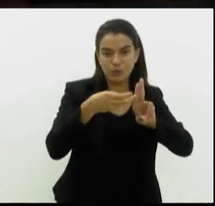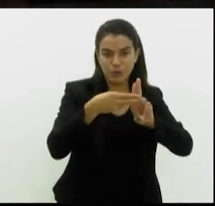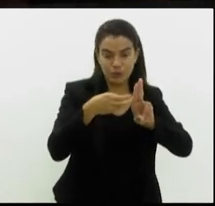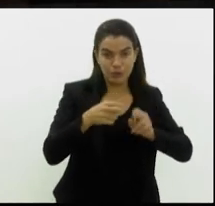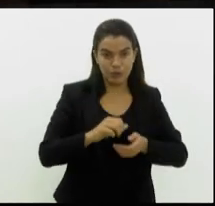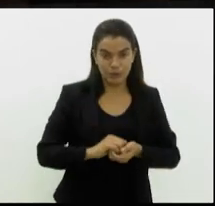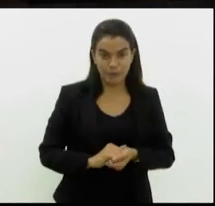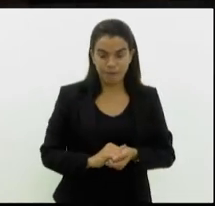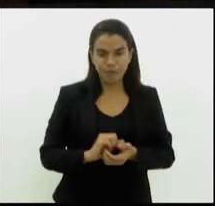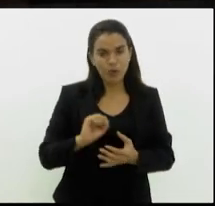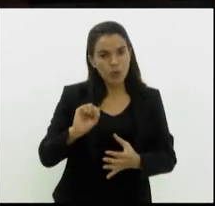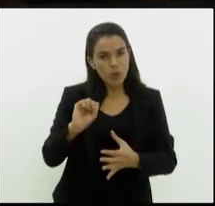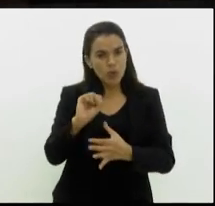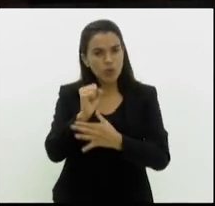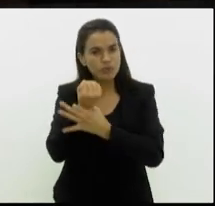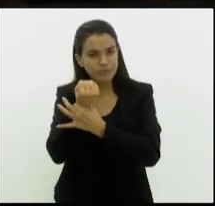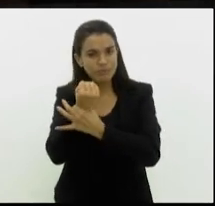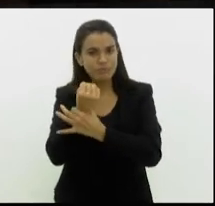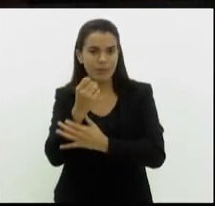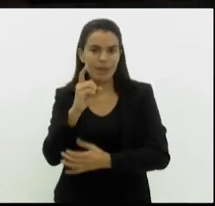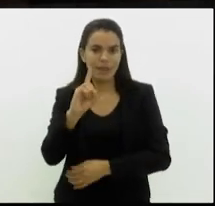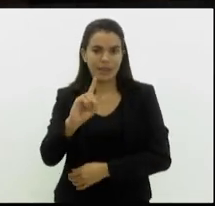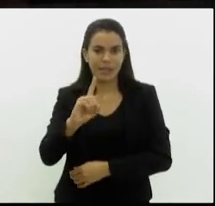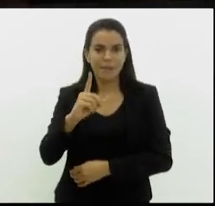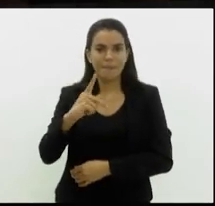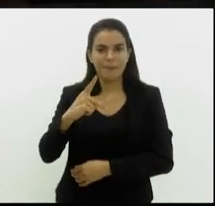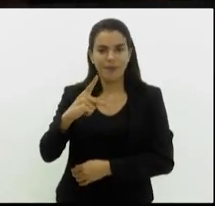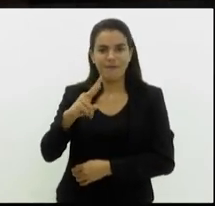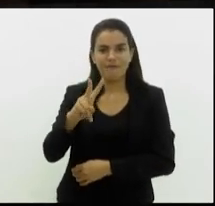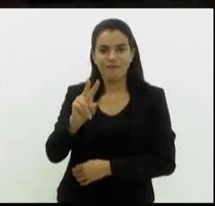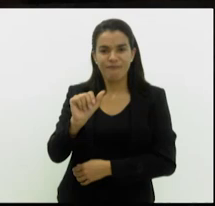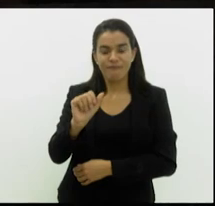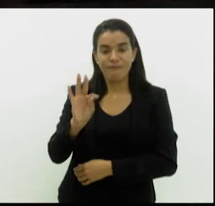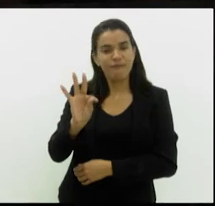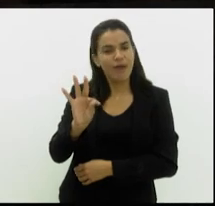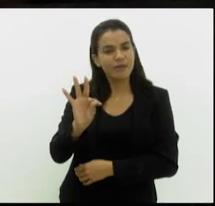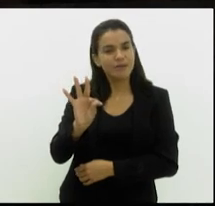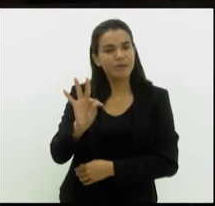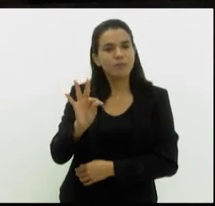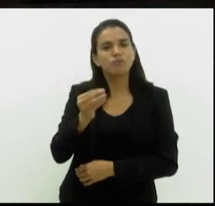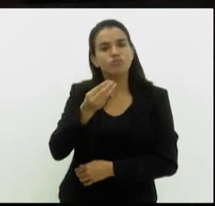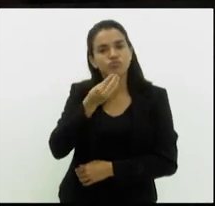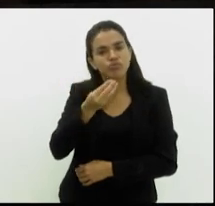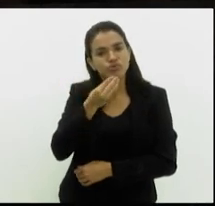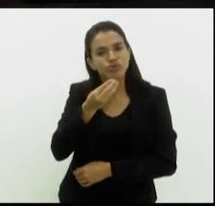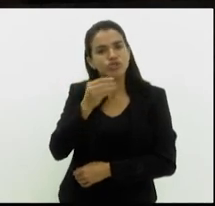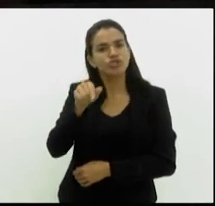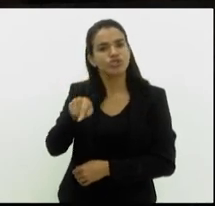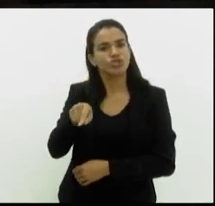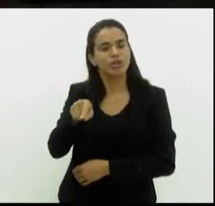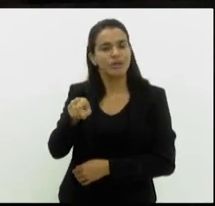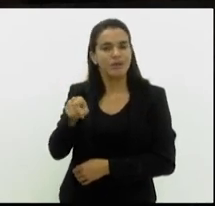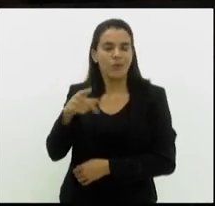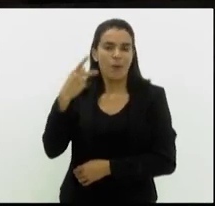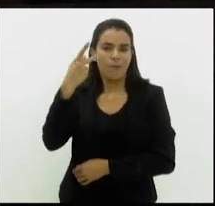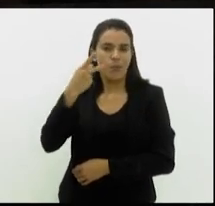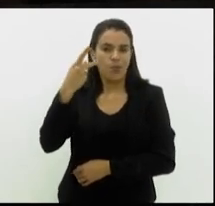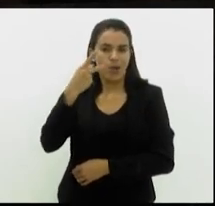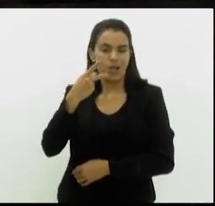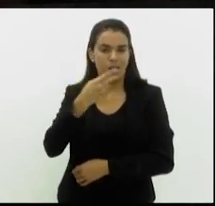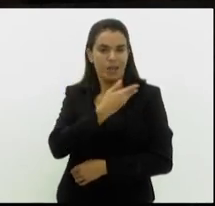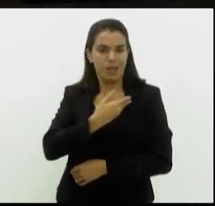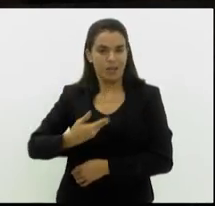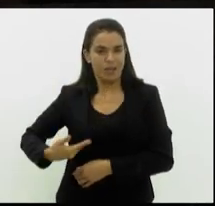um seguro DPVAT deveria ser uma política de Estado, e que nós estamos vendo que não é